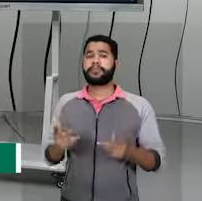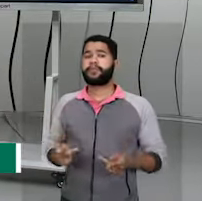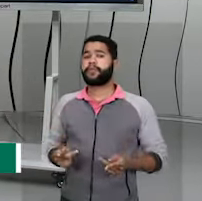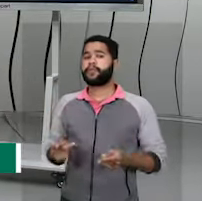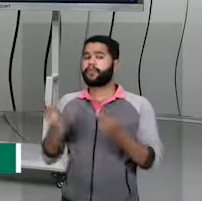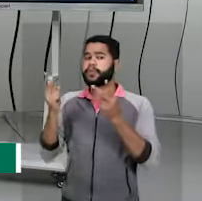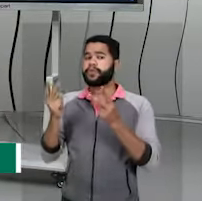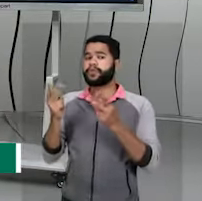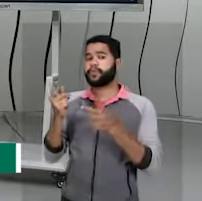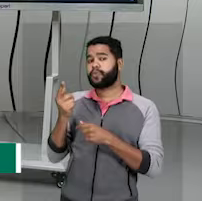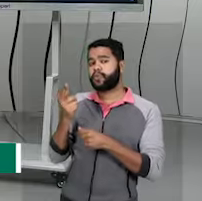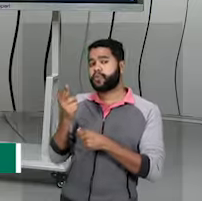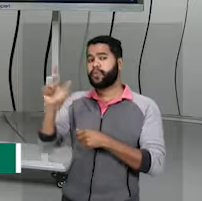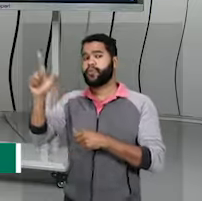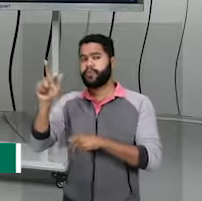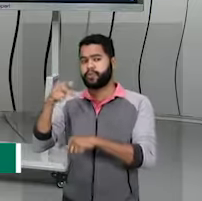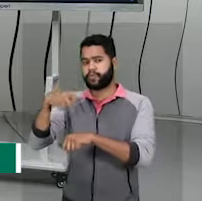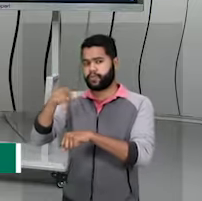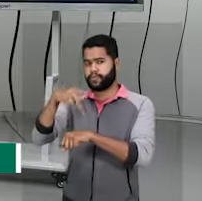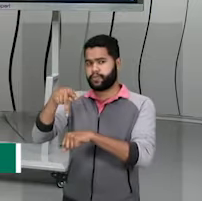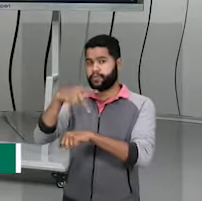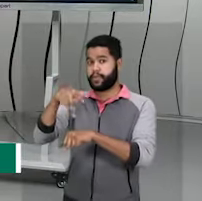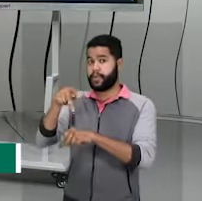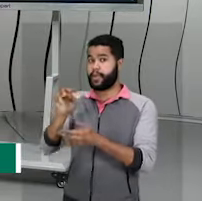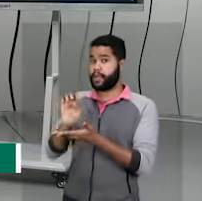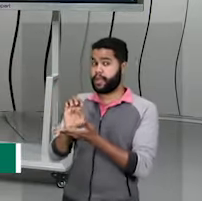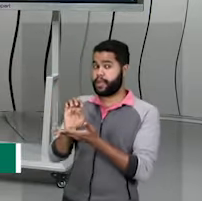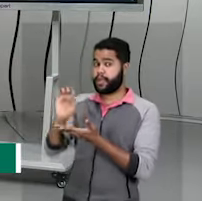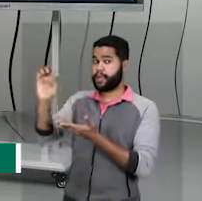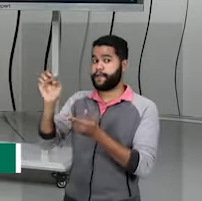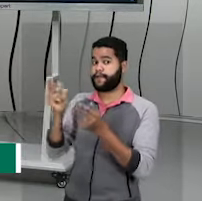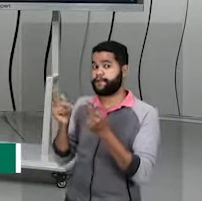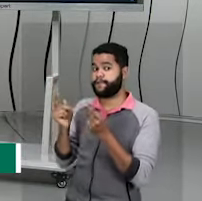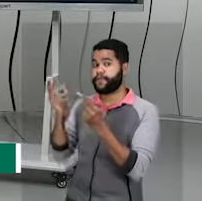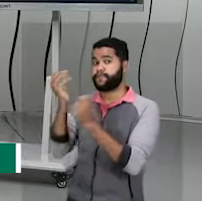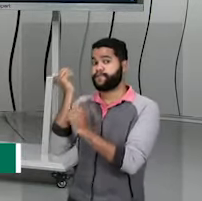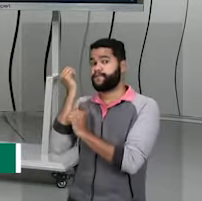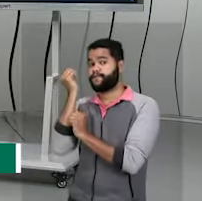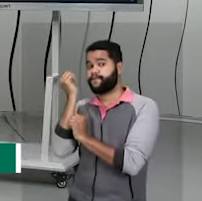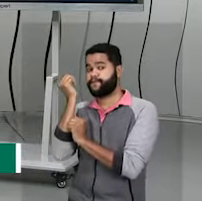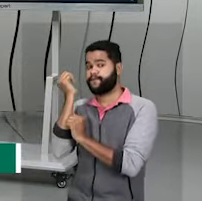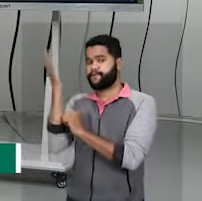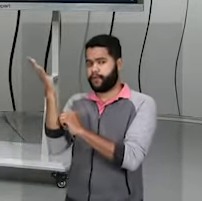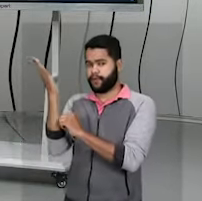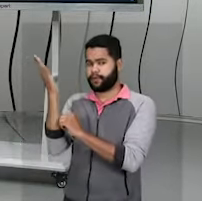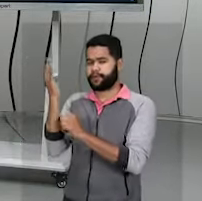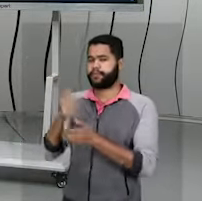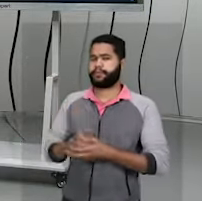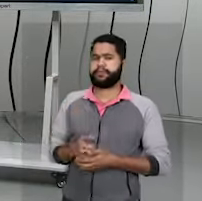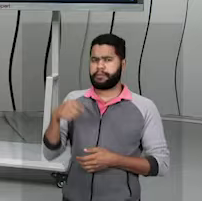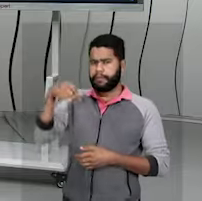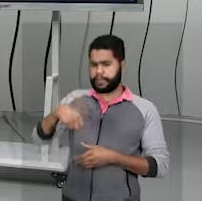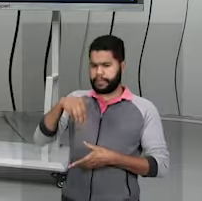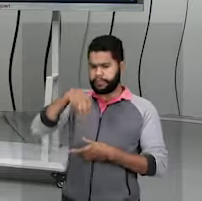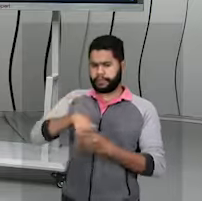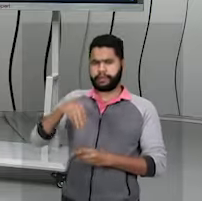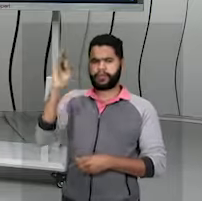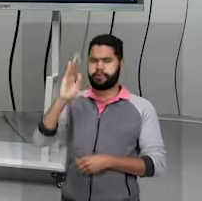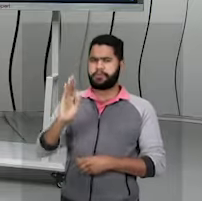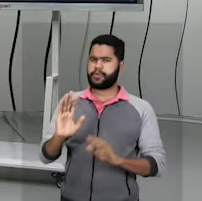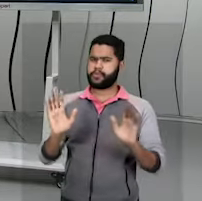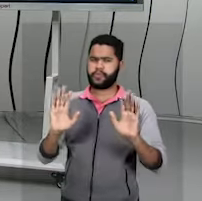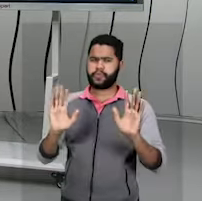vendidos em outros países exportação é vendido no mercado externo e não aqui